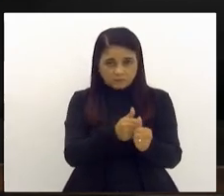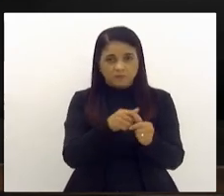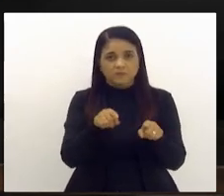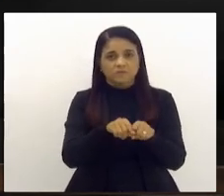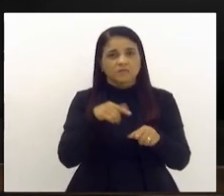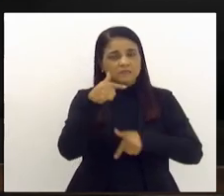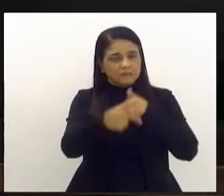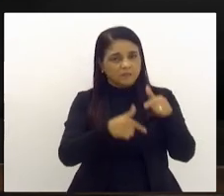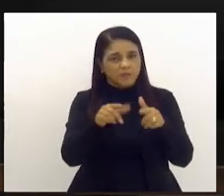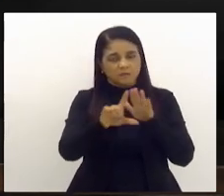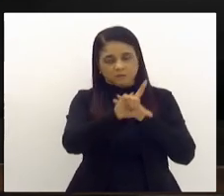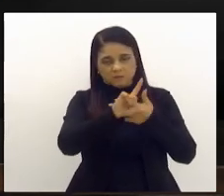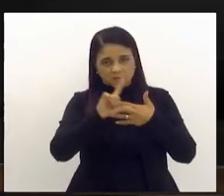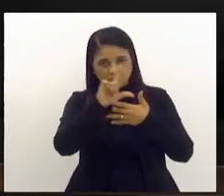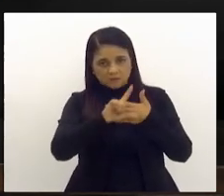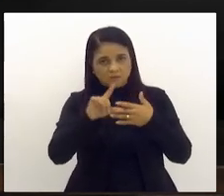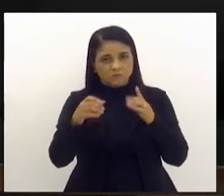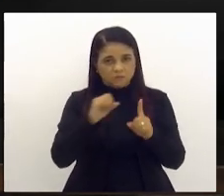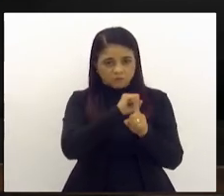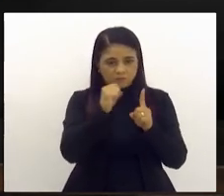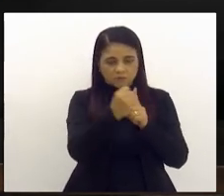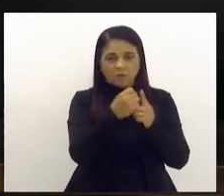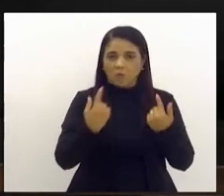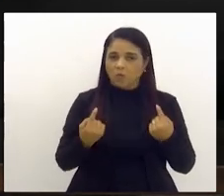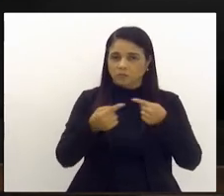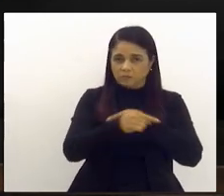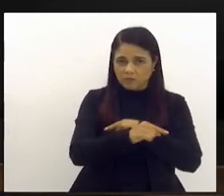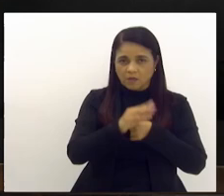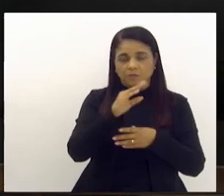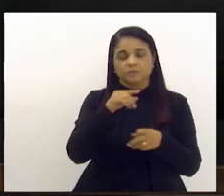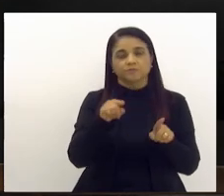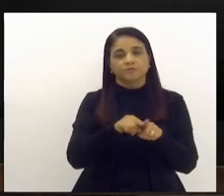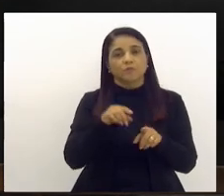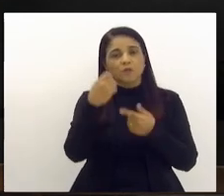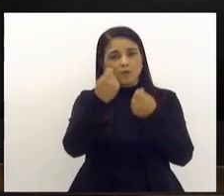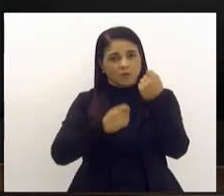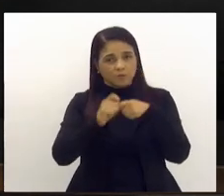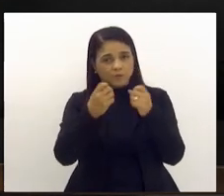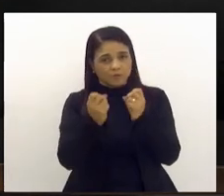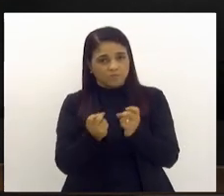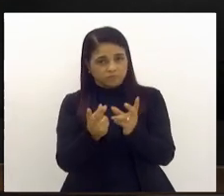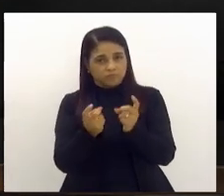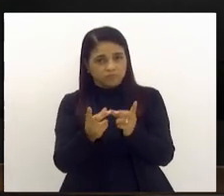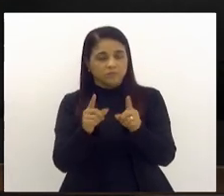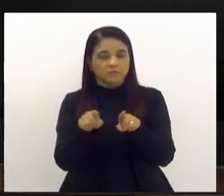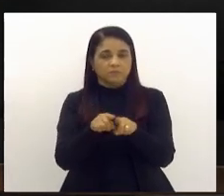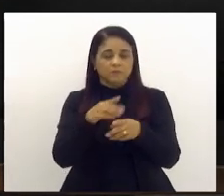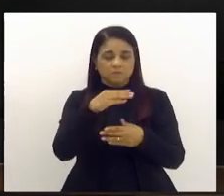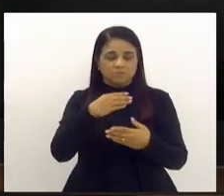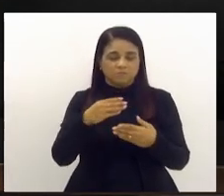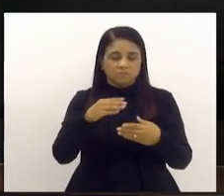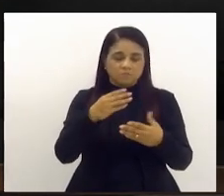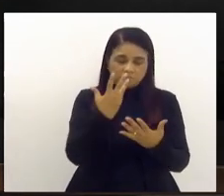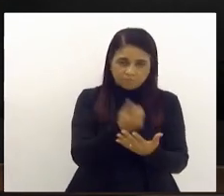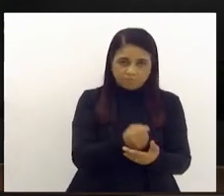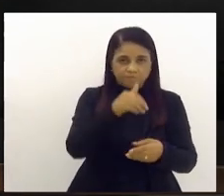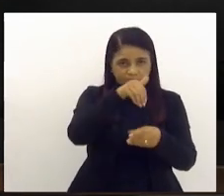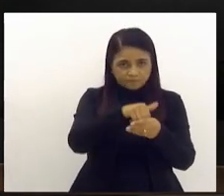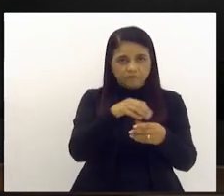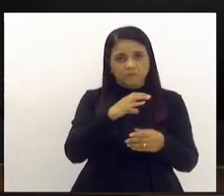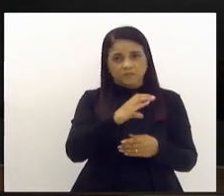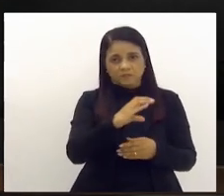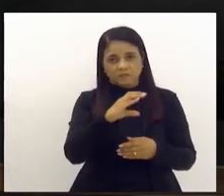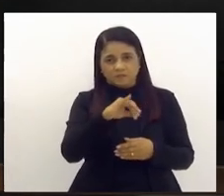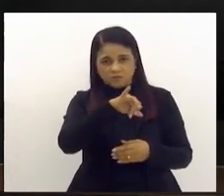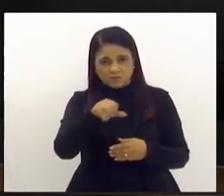trabalho, legislação social e seguridade social, contrário, de economia, indústria e comércio, favorável com as emendas da CCJ,